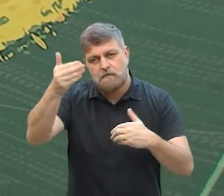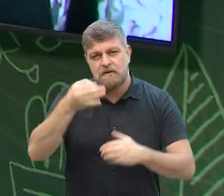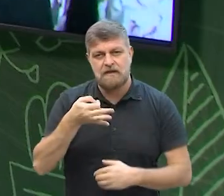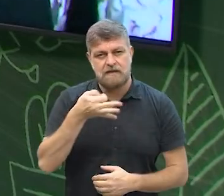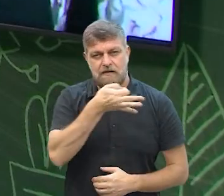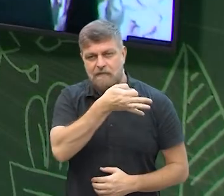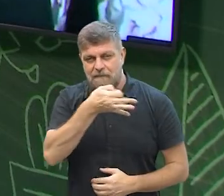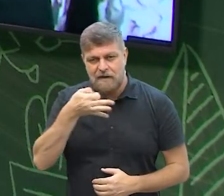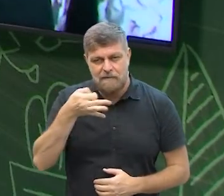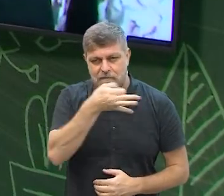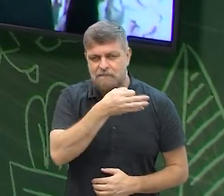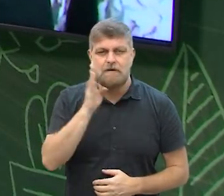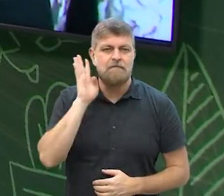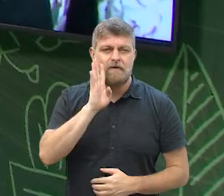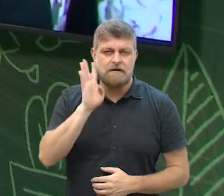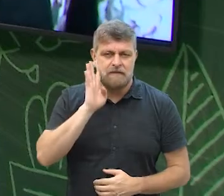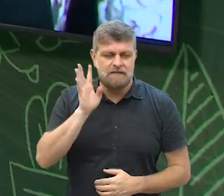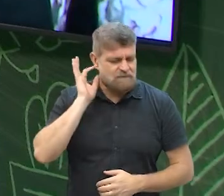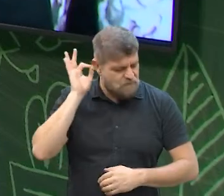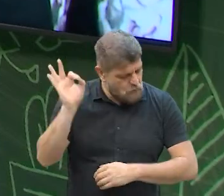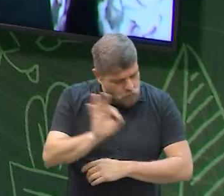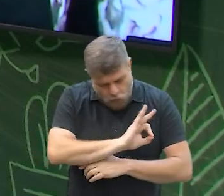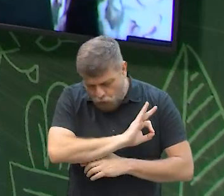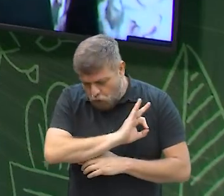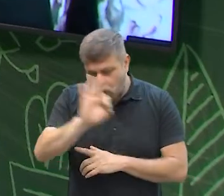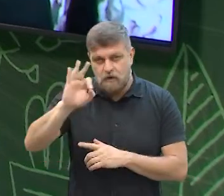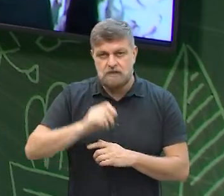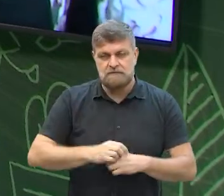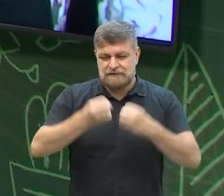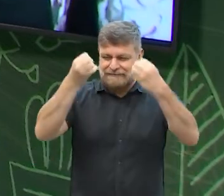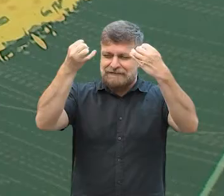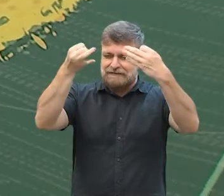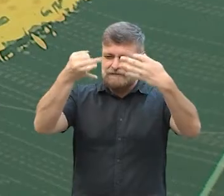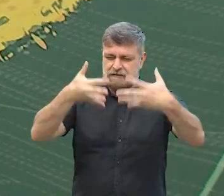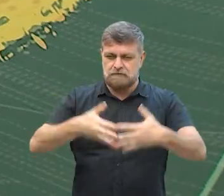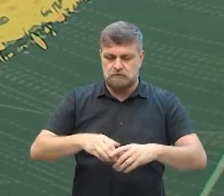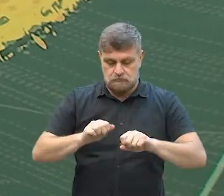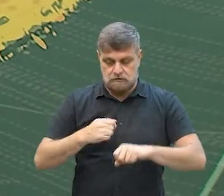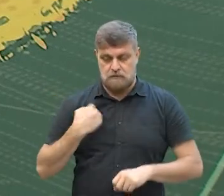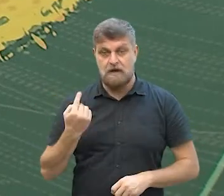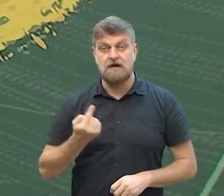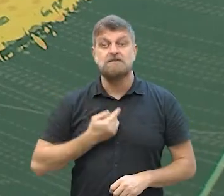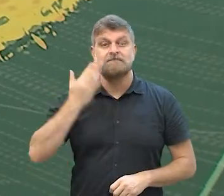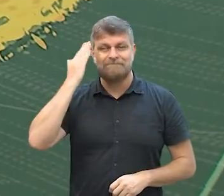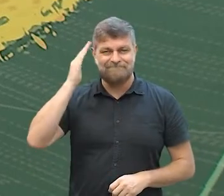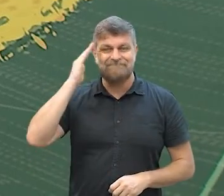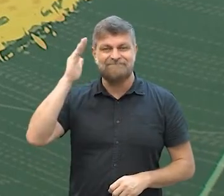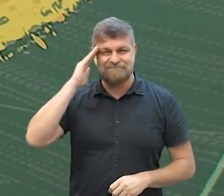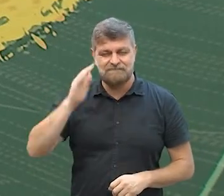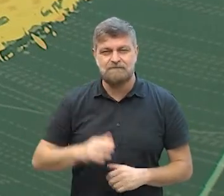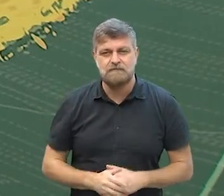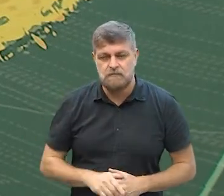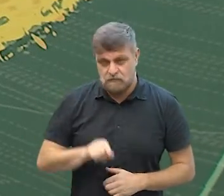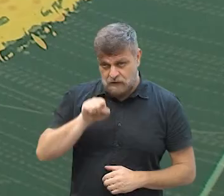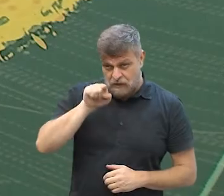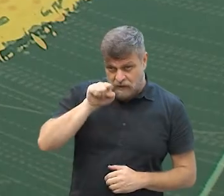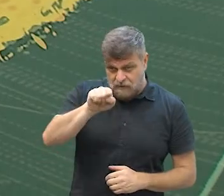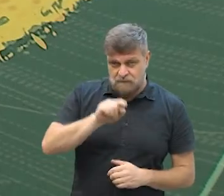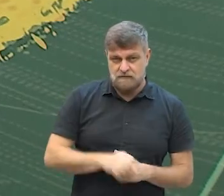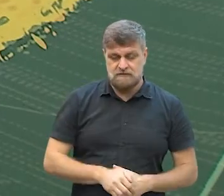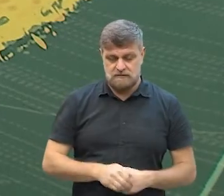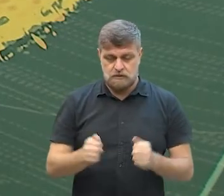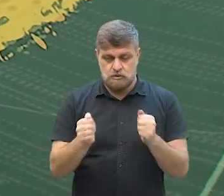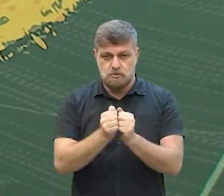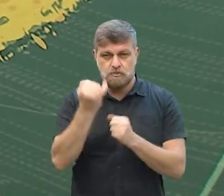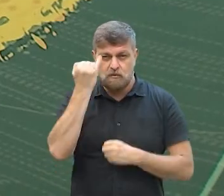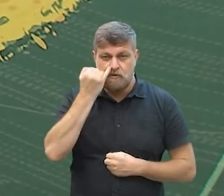entrevista. Foi bem bacana, foi ótima a entrevista. Você esclareceu pra gente a respeito dessa situação. Você, então, e a